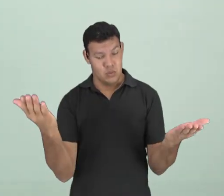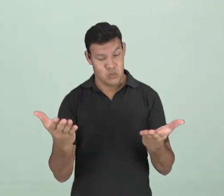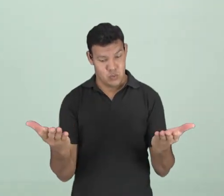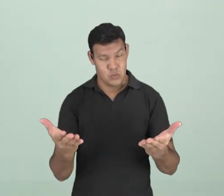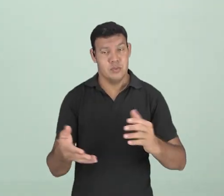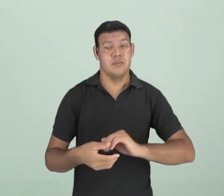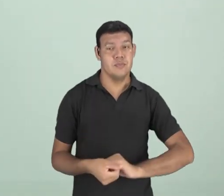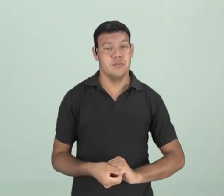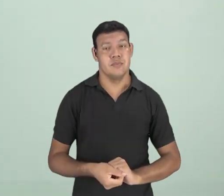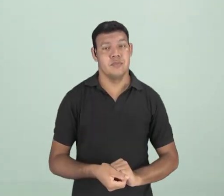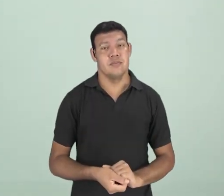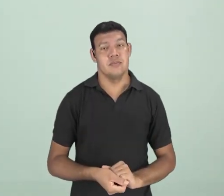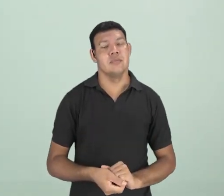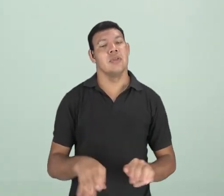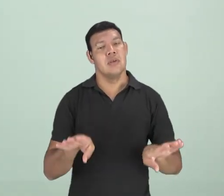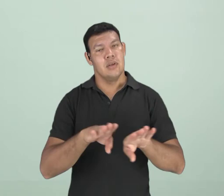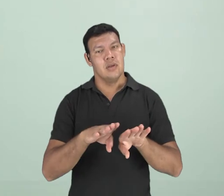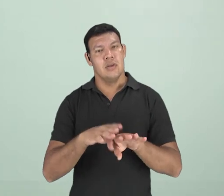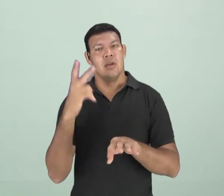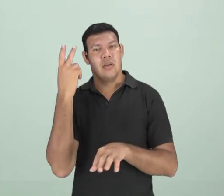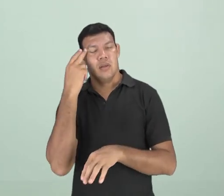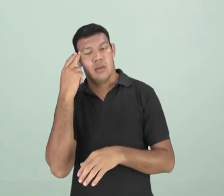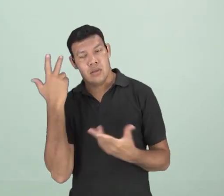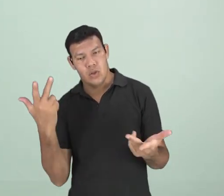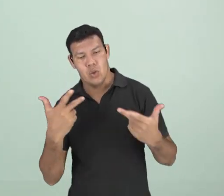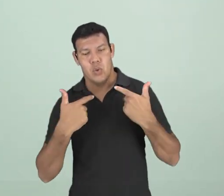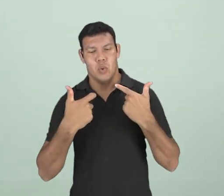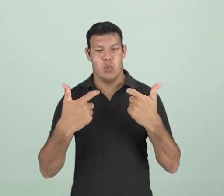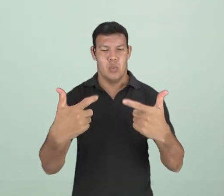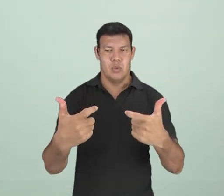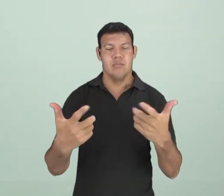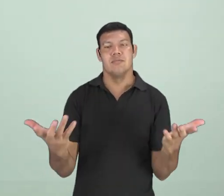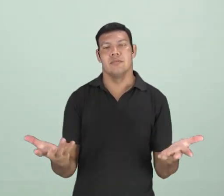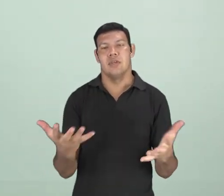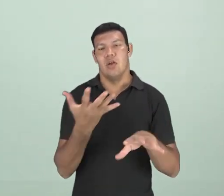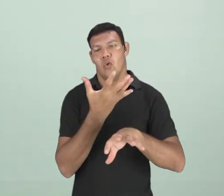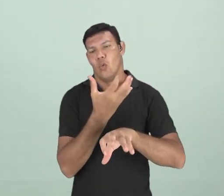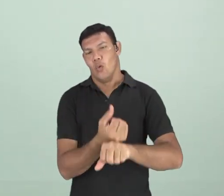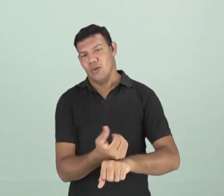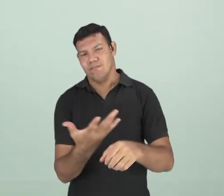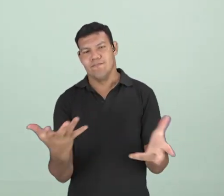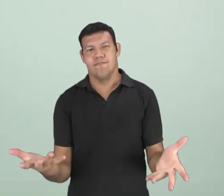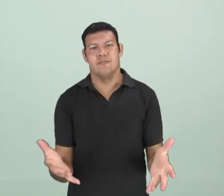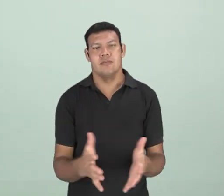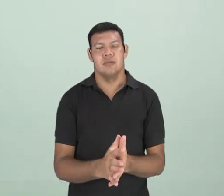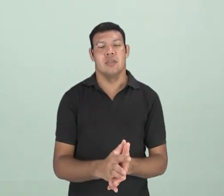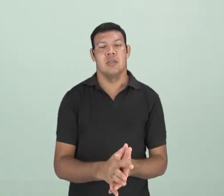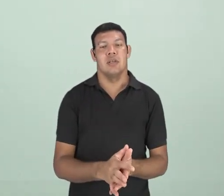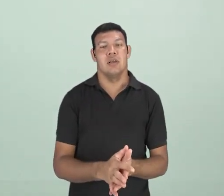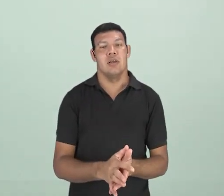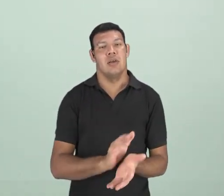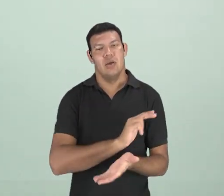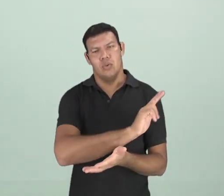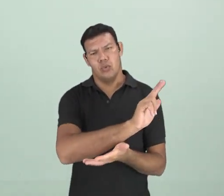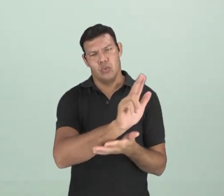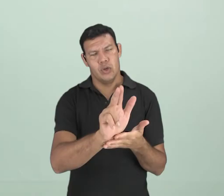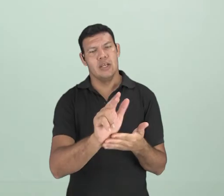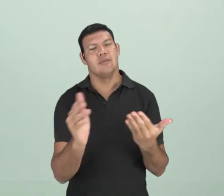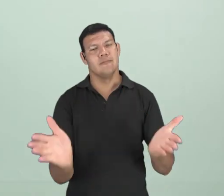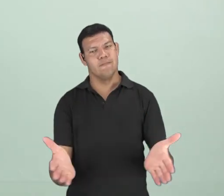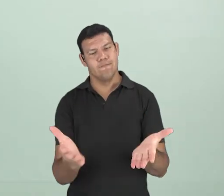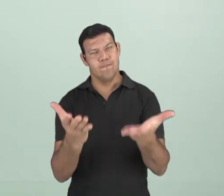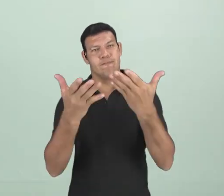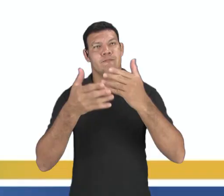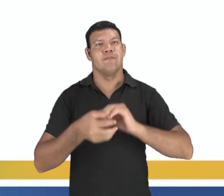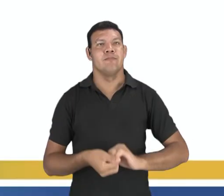atualmente, até as causas naturais, como guerra, catástrofes, enfim, são inúmeros os motivos, certo? Então vamos